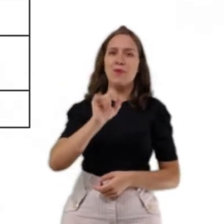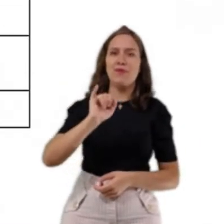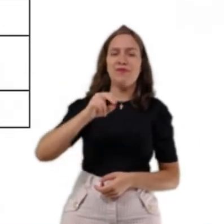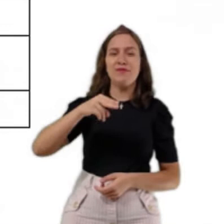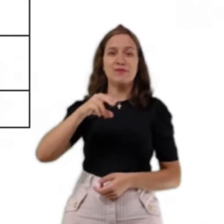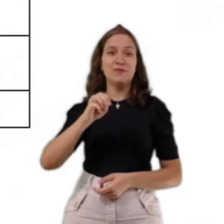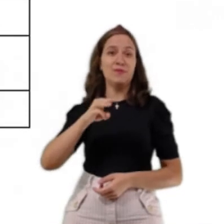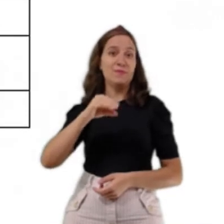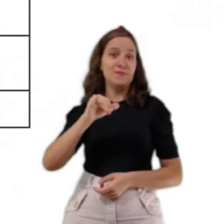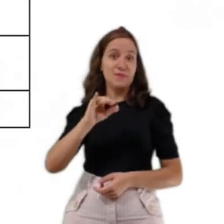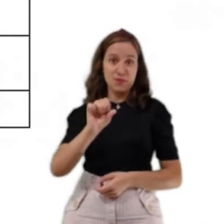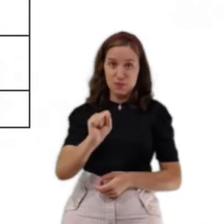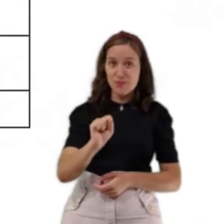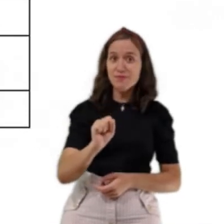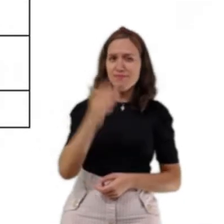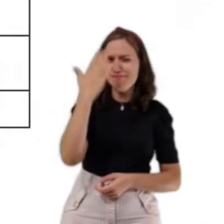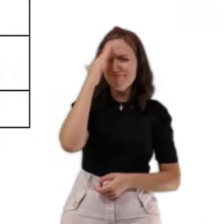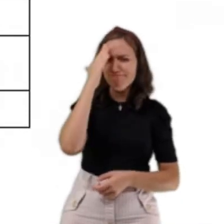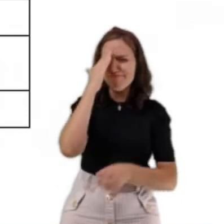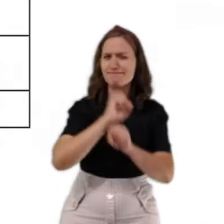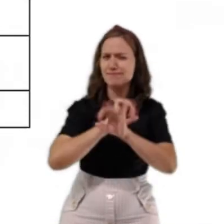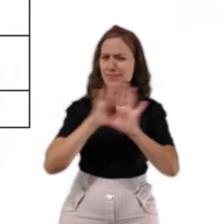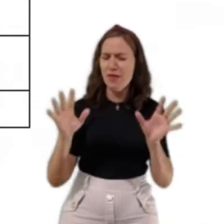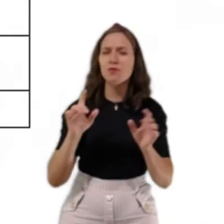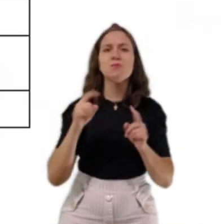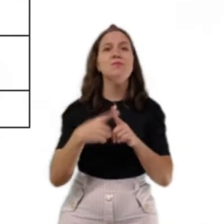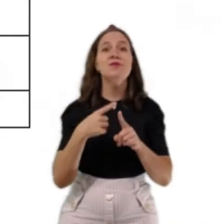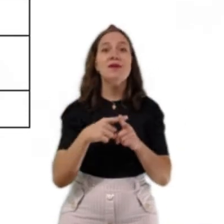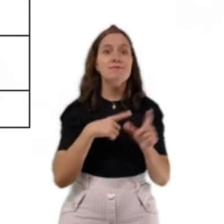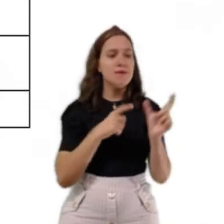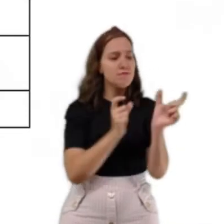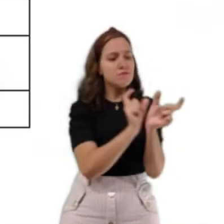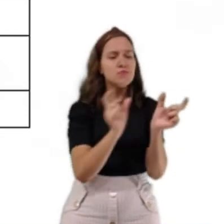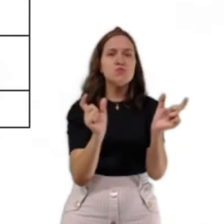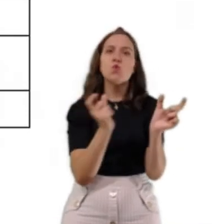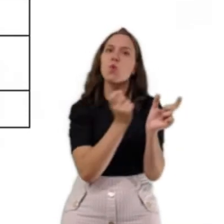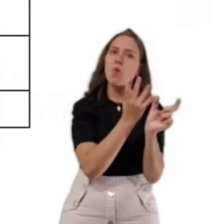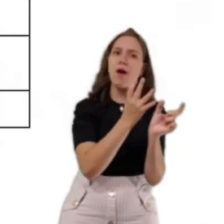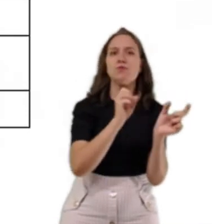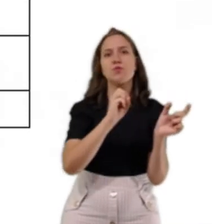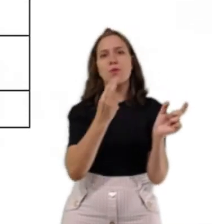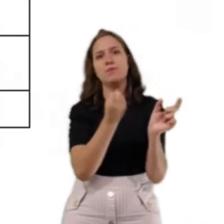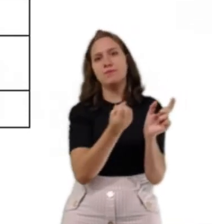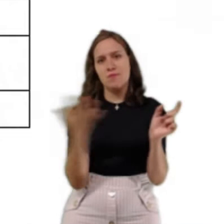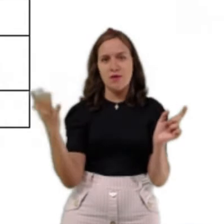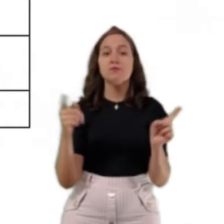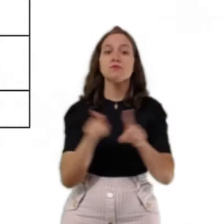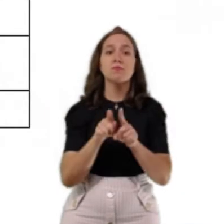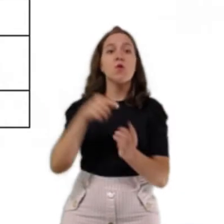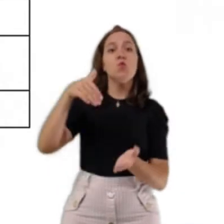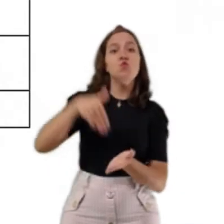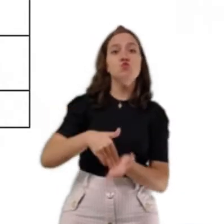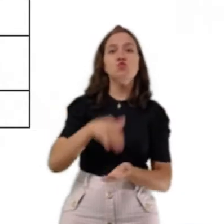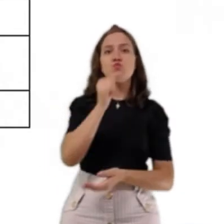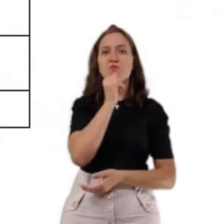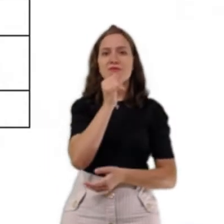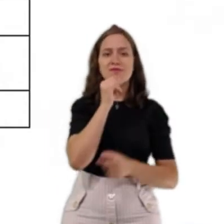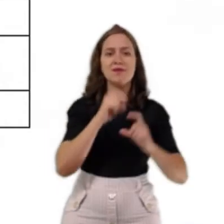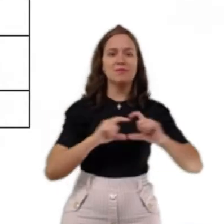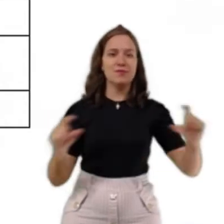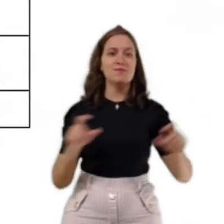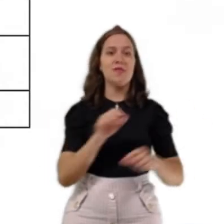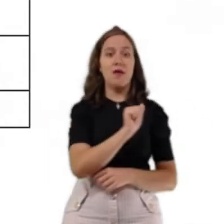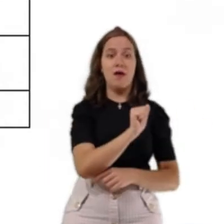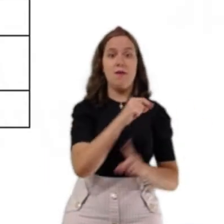polinômio é o Sérgio uma composição de muitos monômeros o mesmo se aplica a último caso que tem cinco